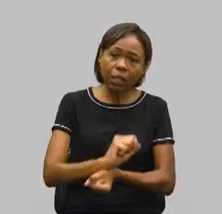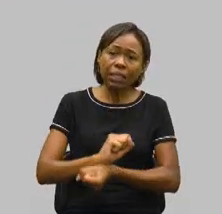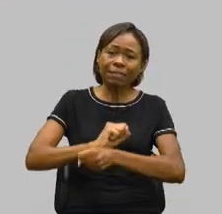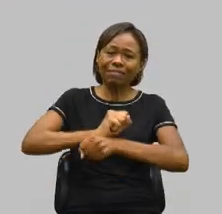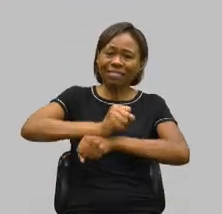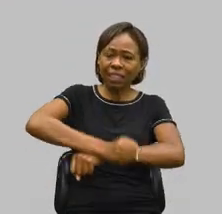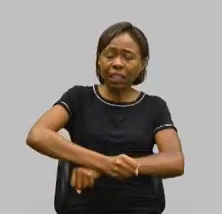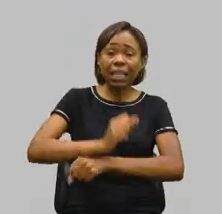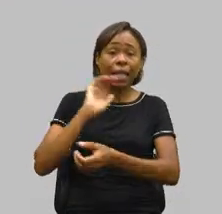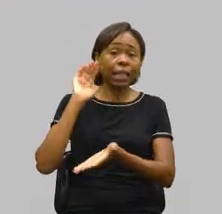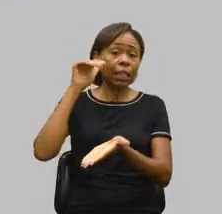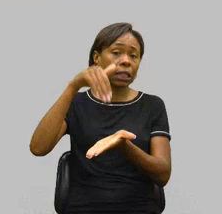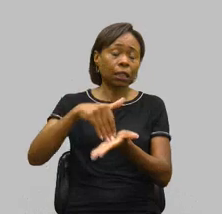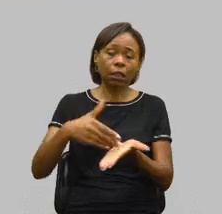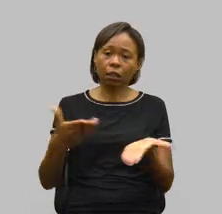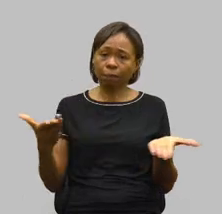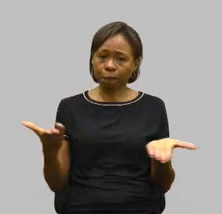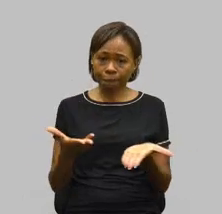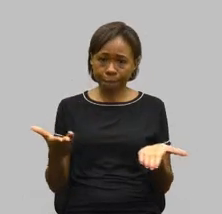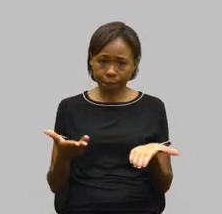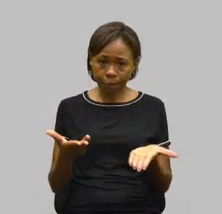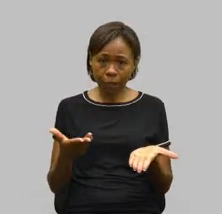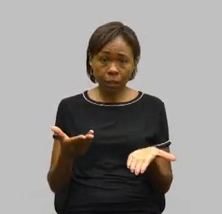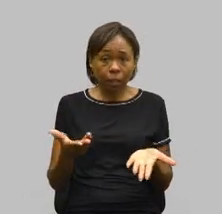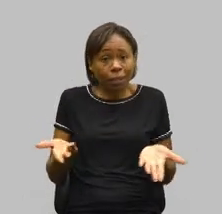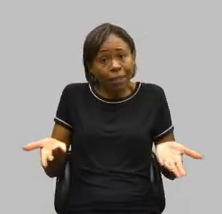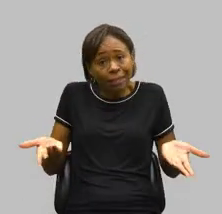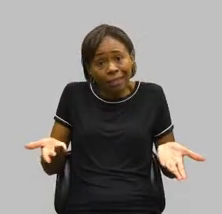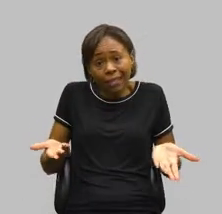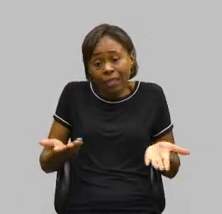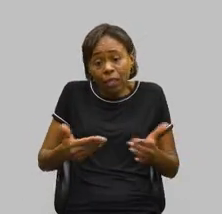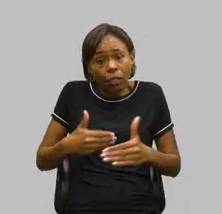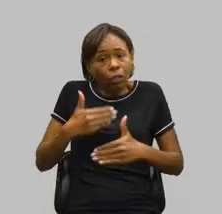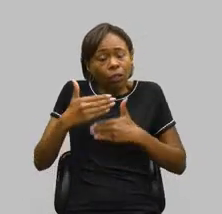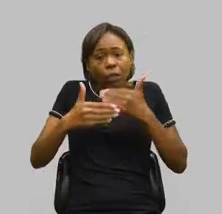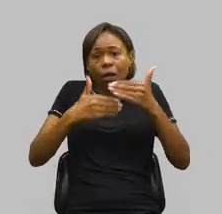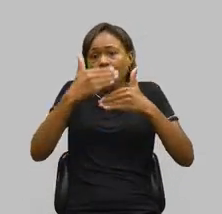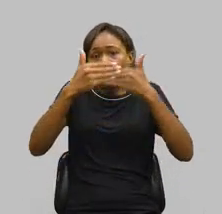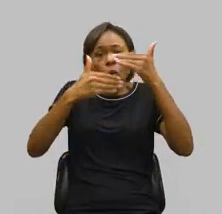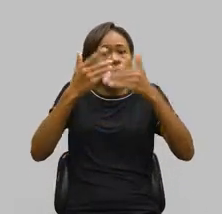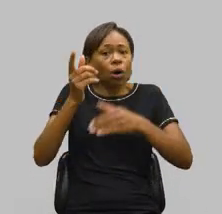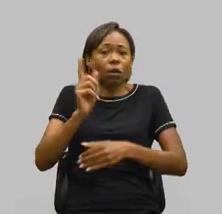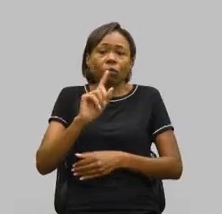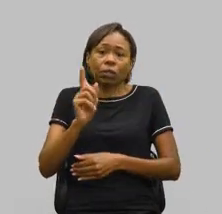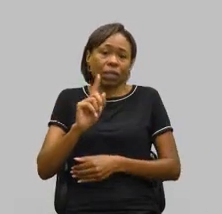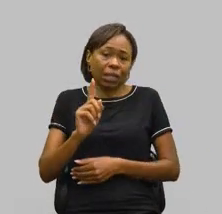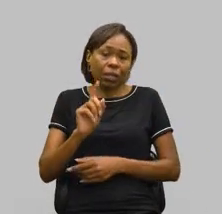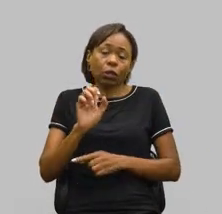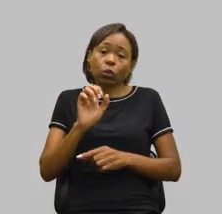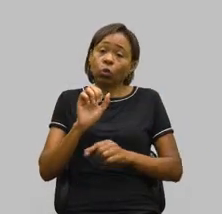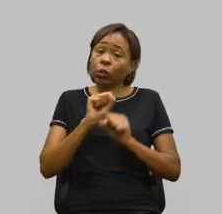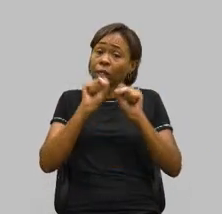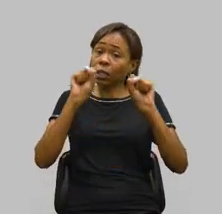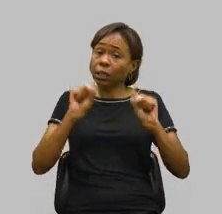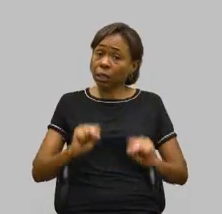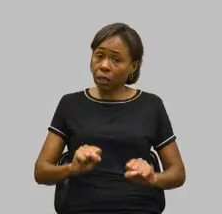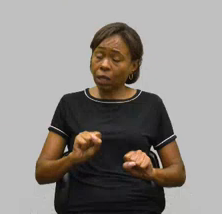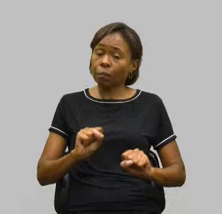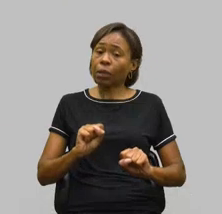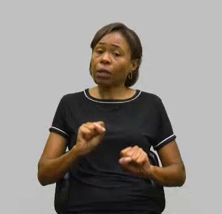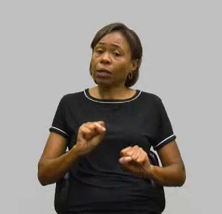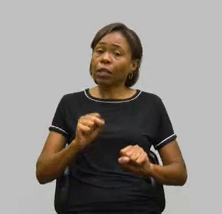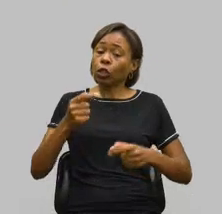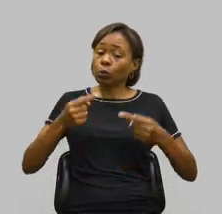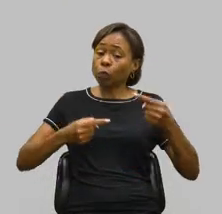nosso estado e nós não avançamos na construção do sistema Estadual de políticas de promoção da Igualdade